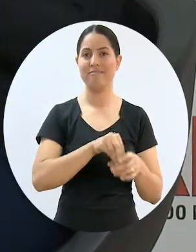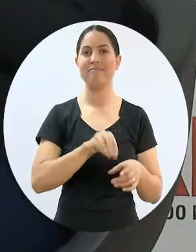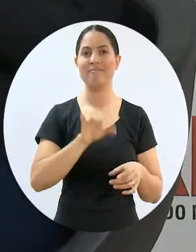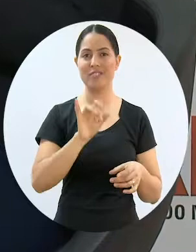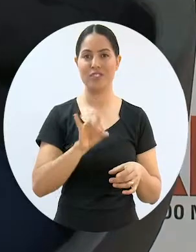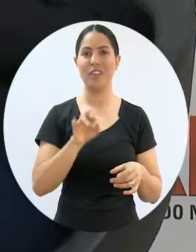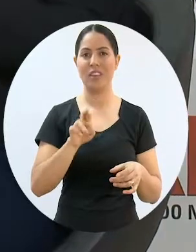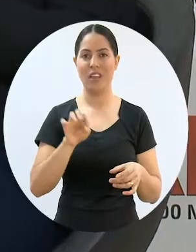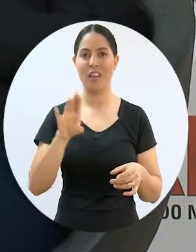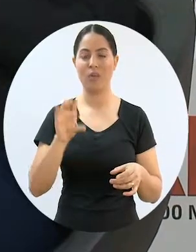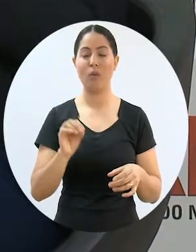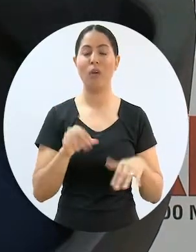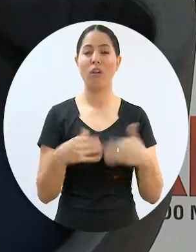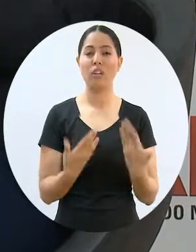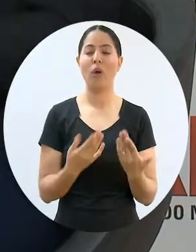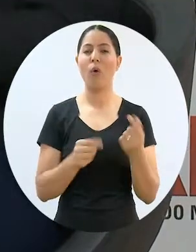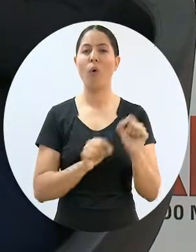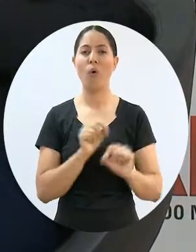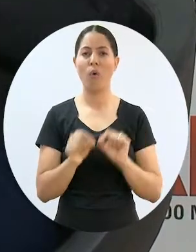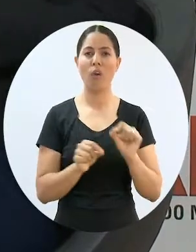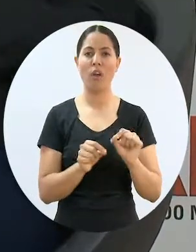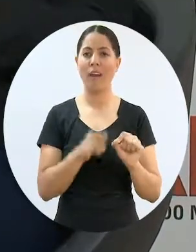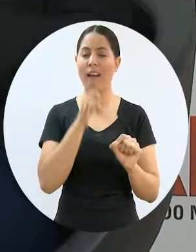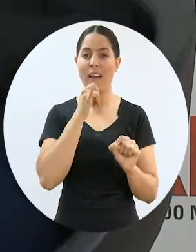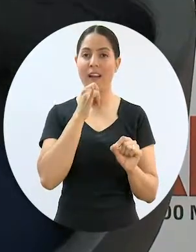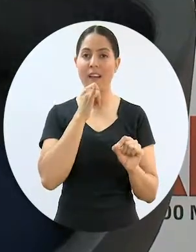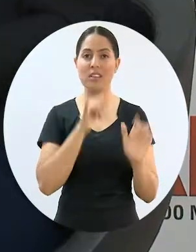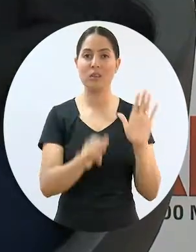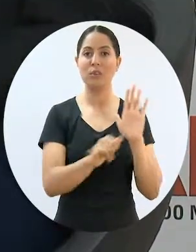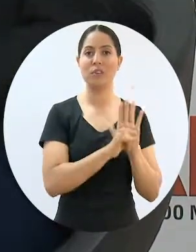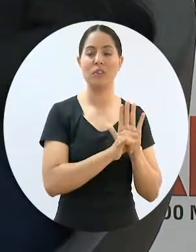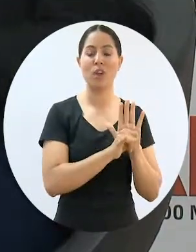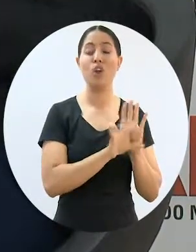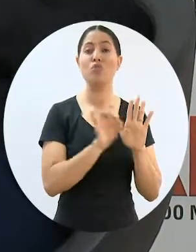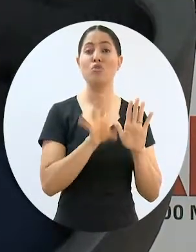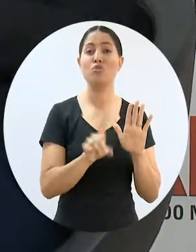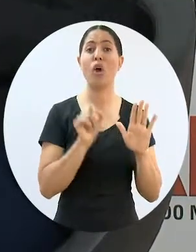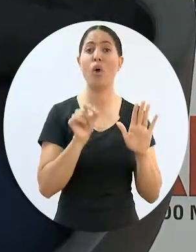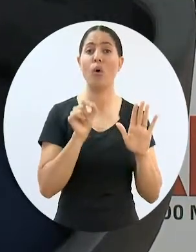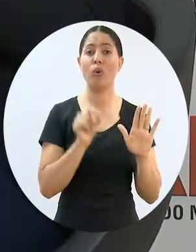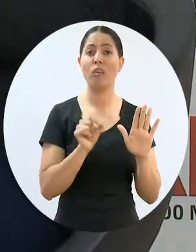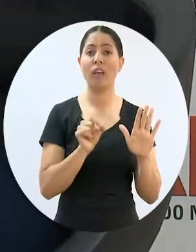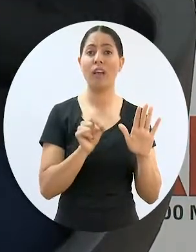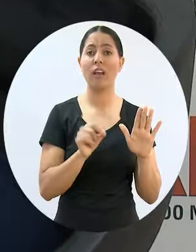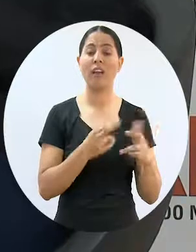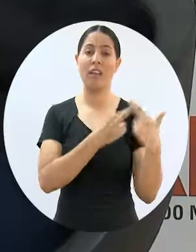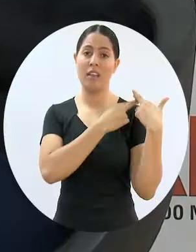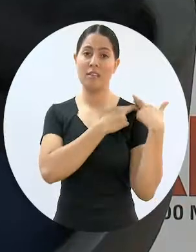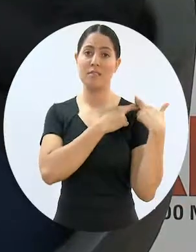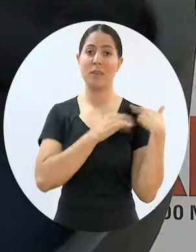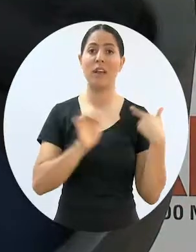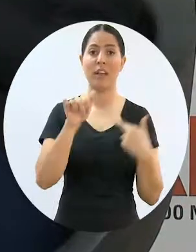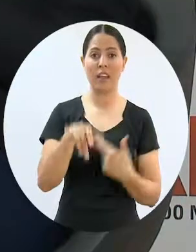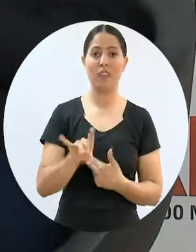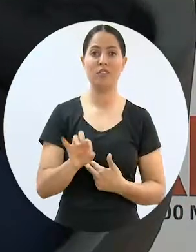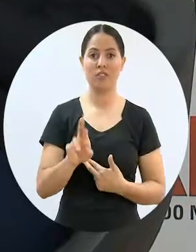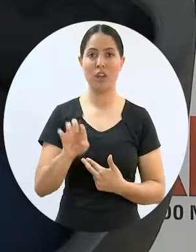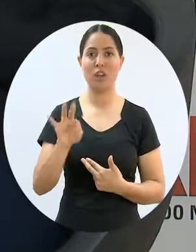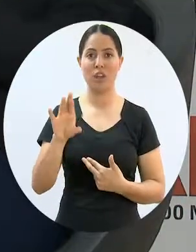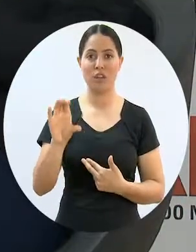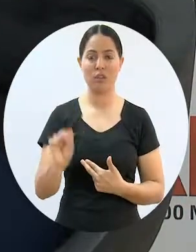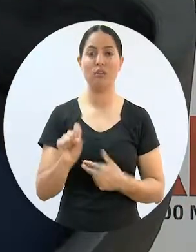não se identifica o responsável direto, a fonte poluidora direta, a gente só pode atingir os